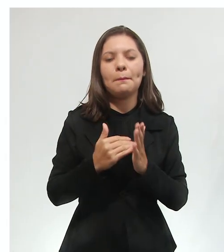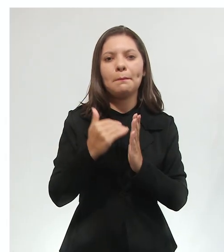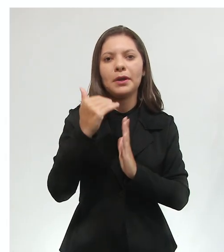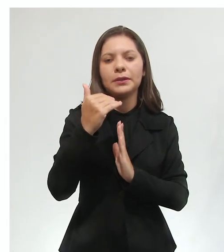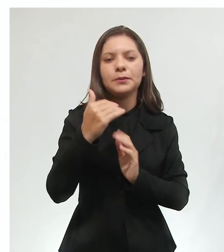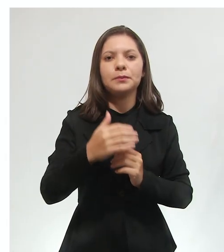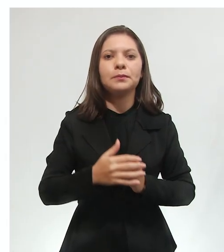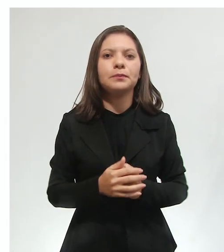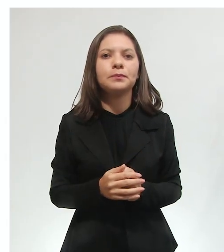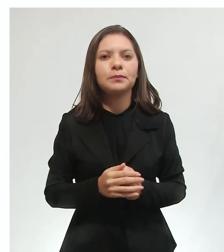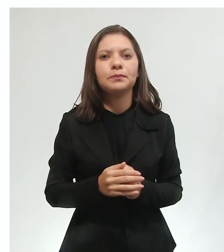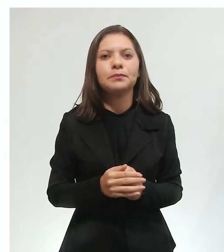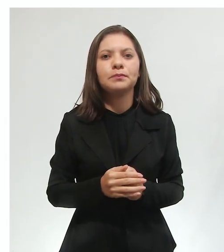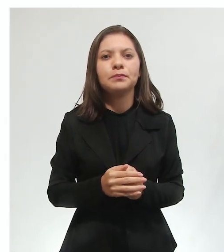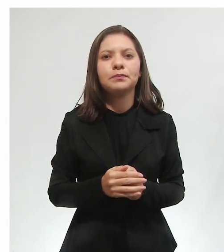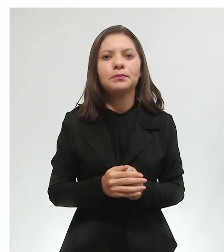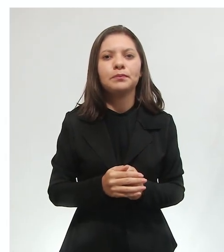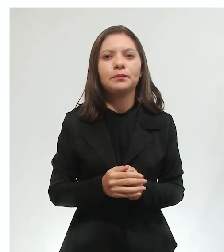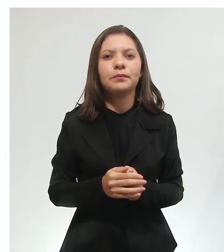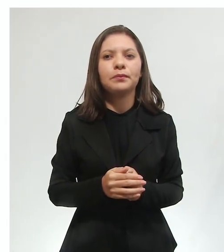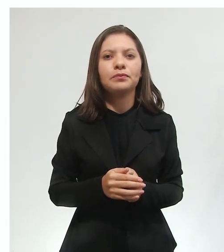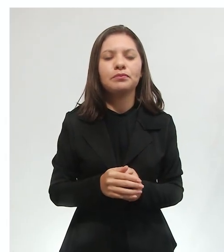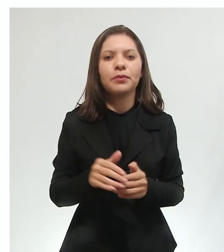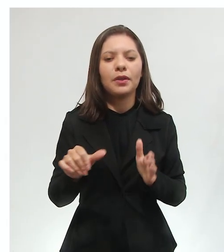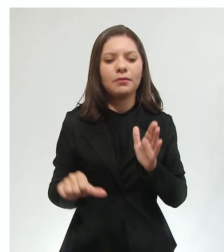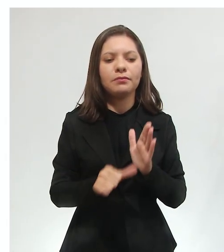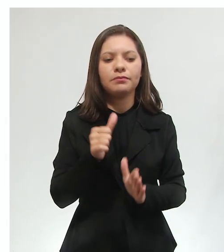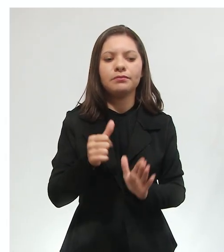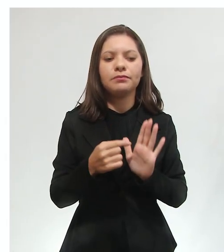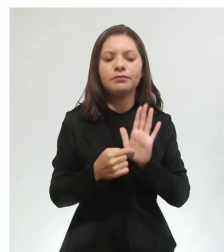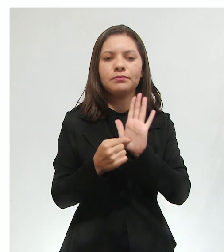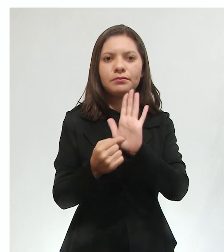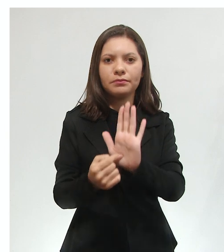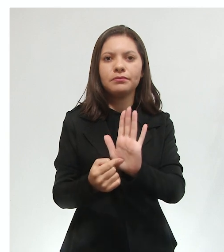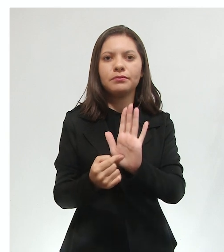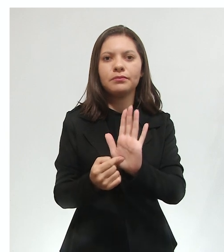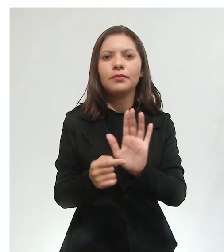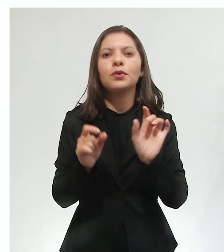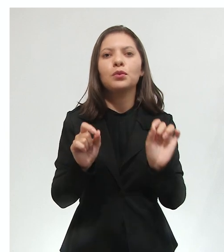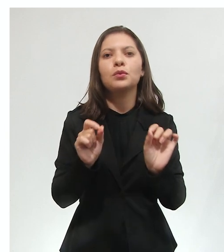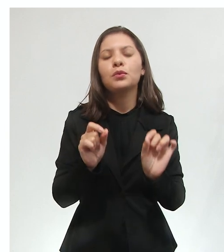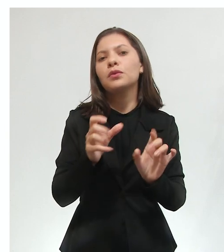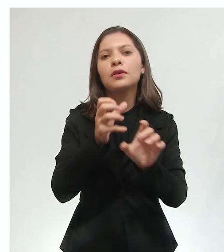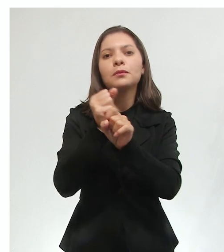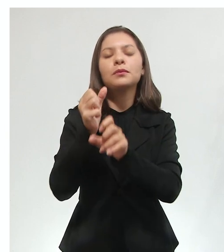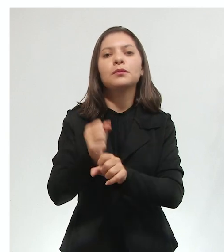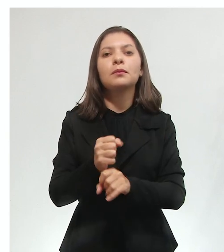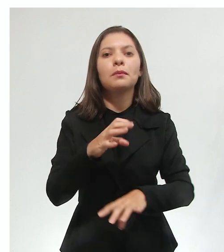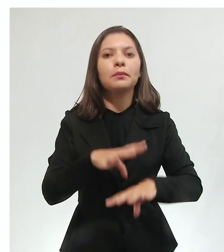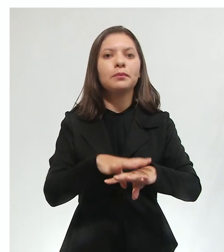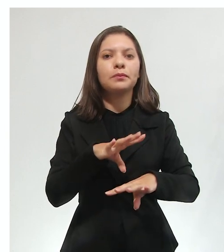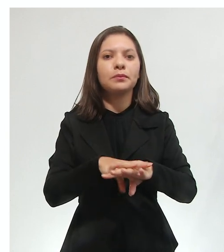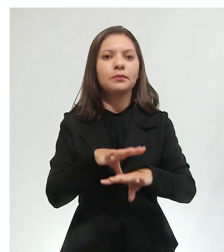lá. Primeiro sistema, eu quero mostrar para vocês aqui, olha, uma operação matemática do número